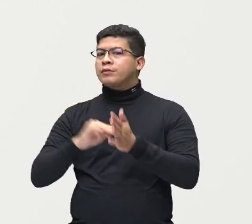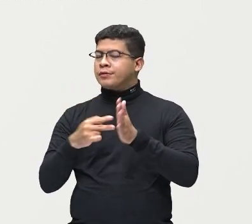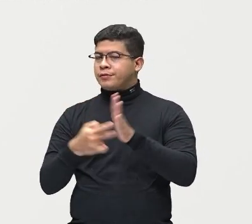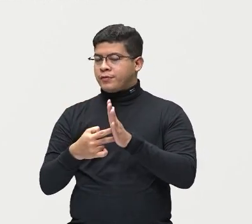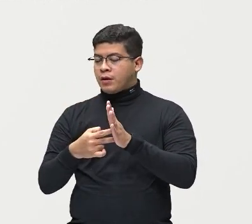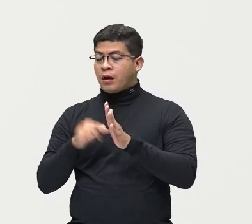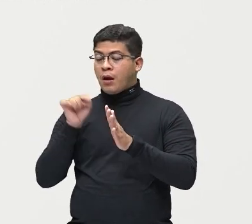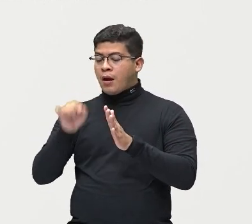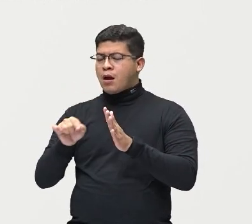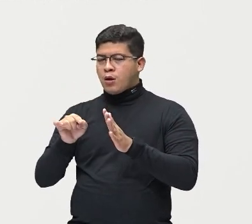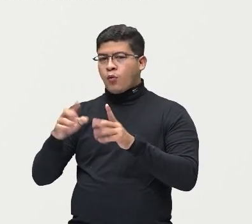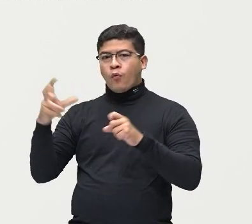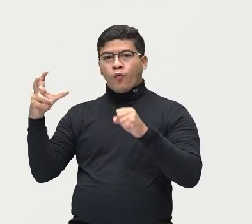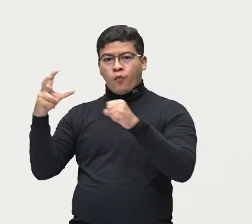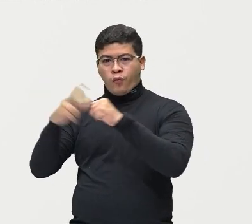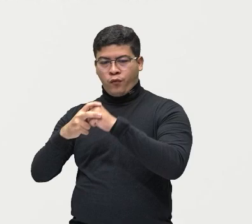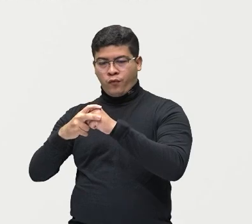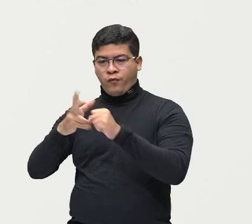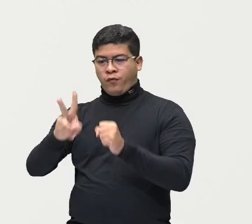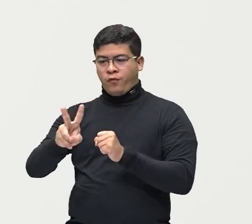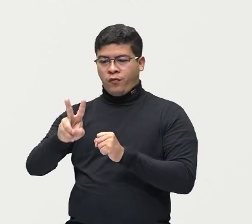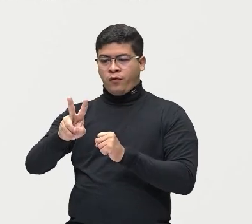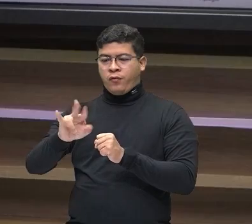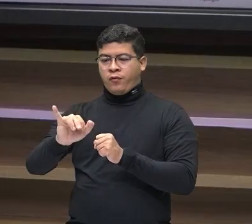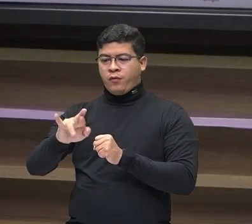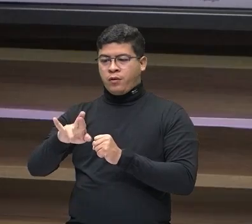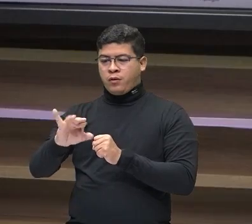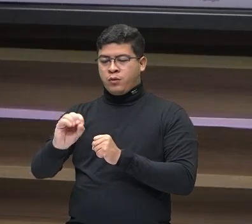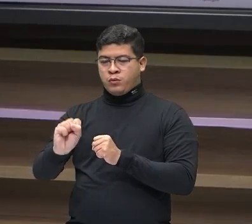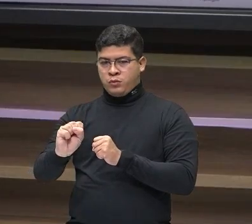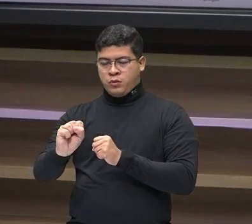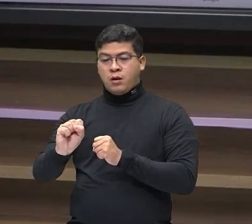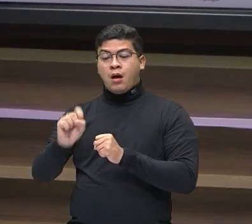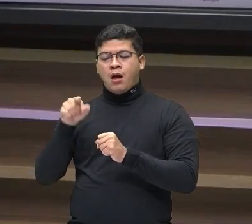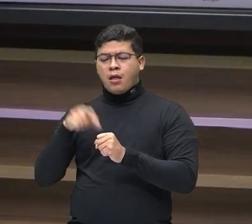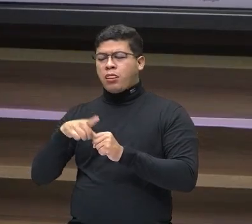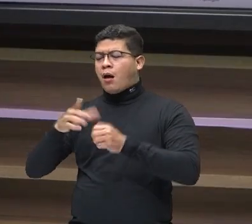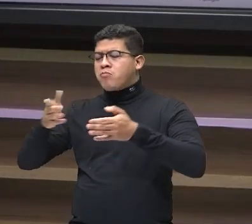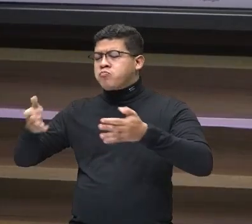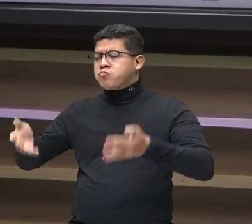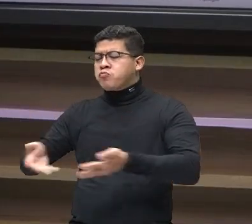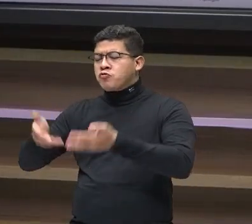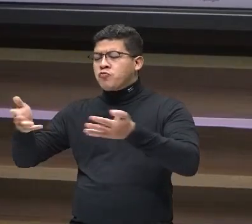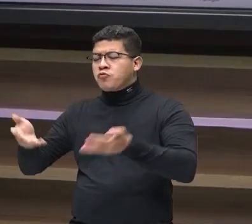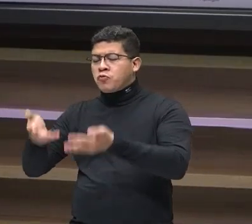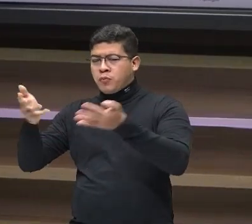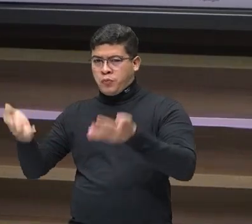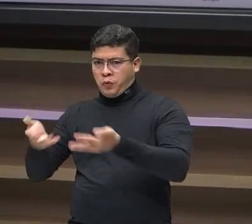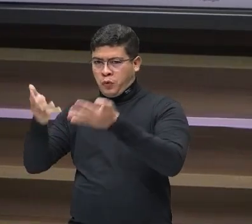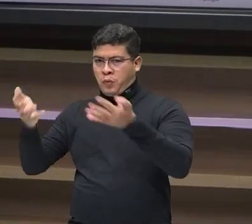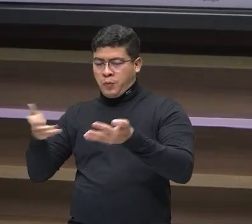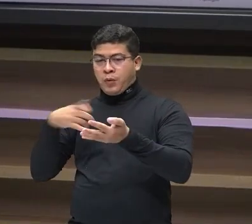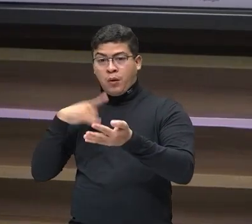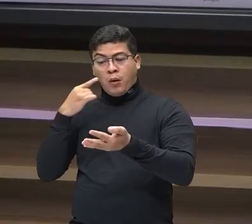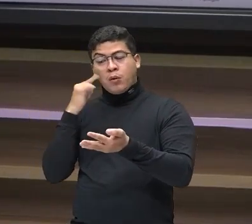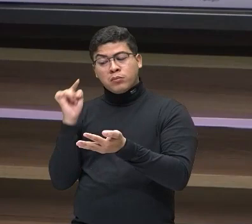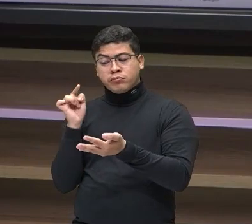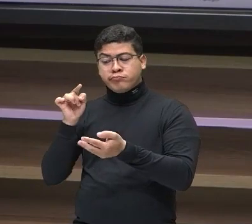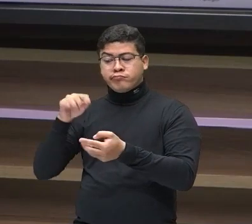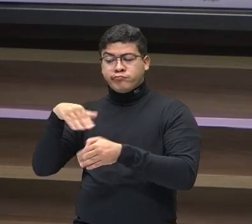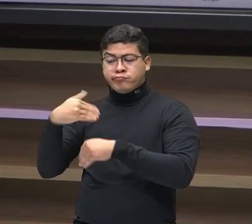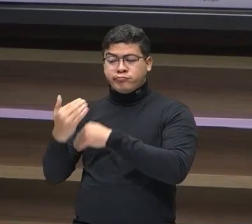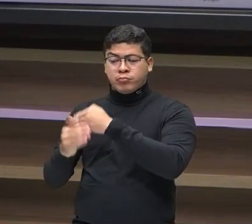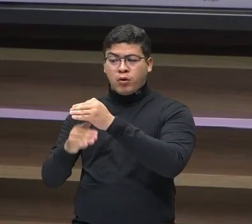determinado tipo de doença, o vírus ele é cultivado, né? Então, os pesquisadores realizam o cultivo ali do vírus,